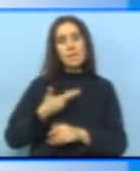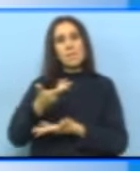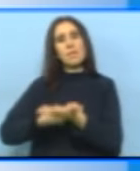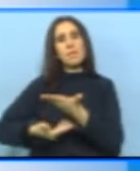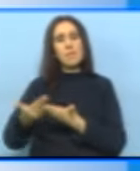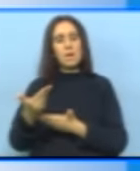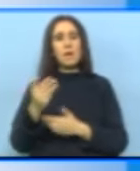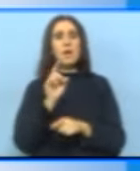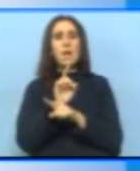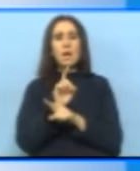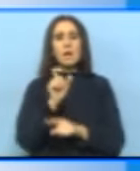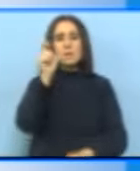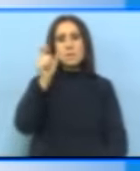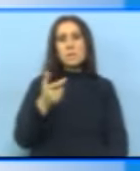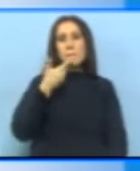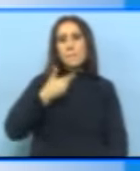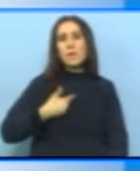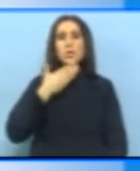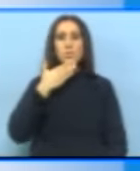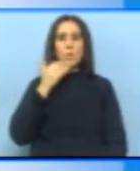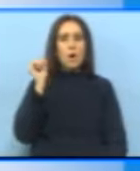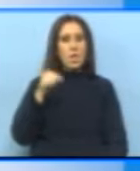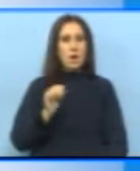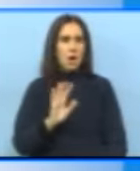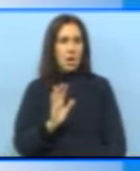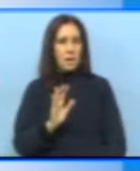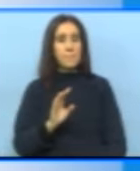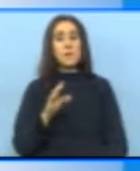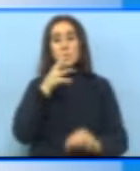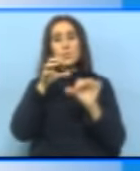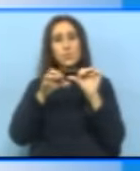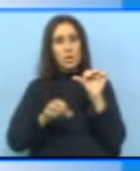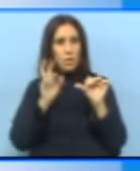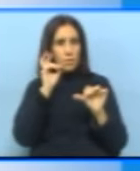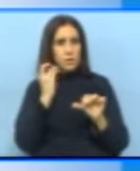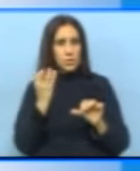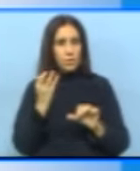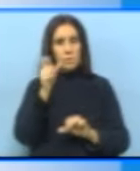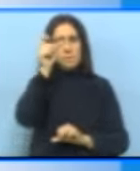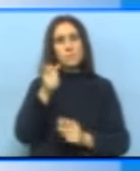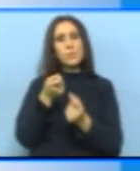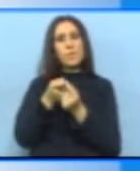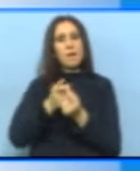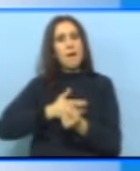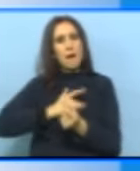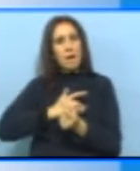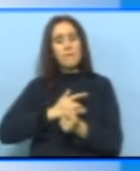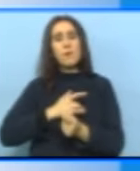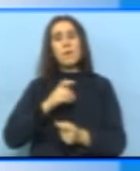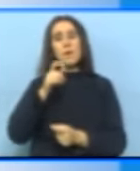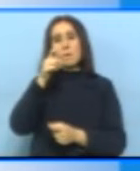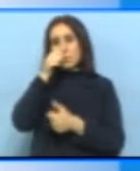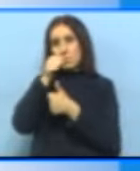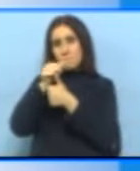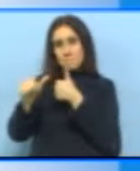voltes as costas a quem te pede emprestado. Ouvistes o que foi dito: amarás o teu próximo e odiarás o